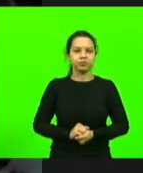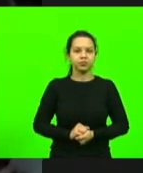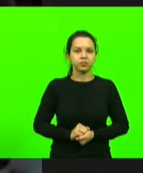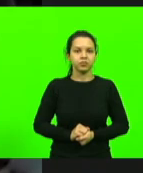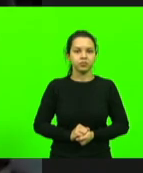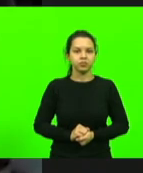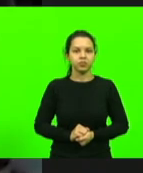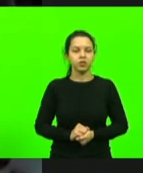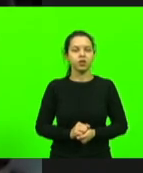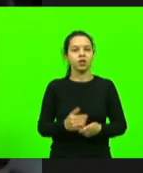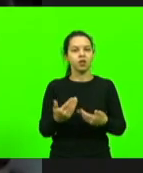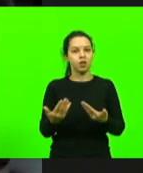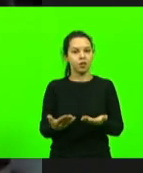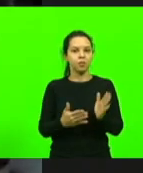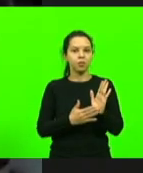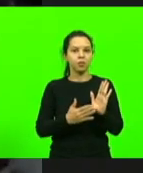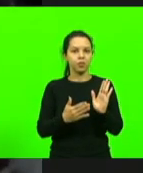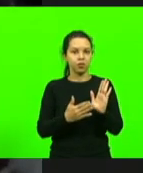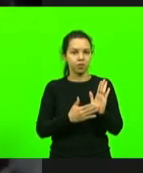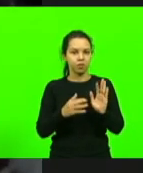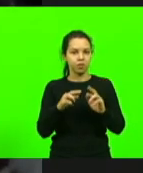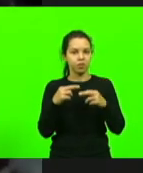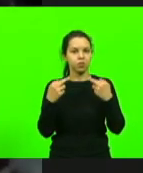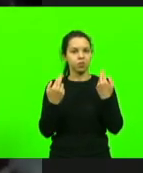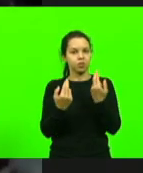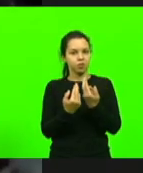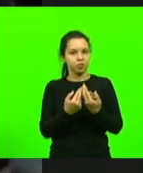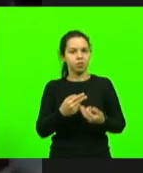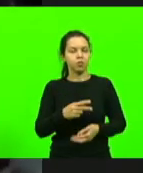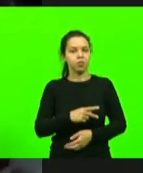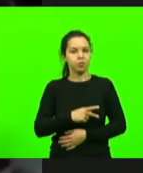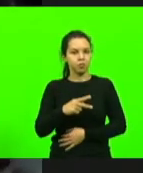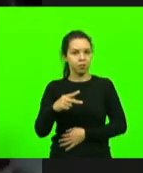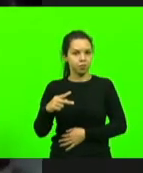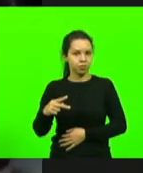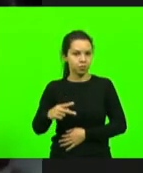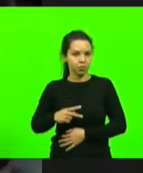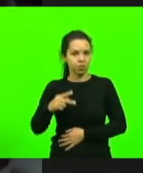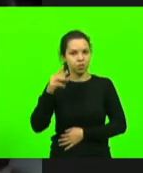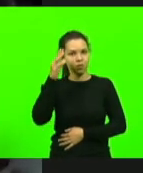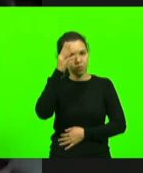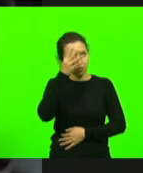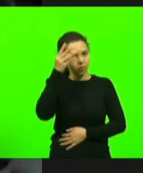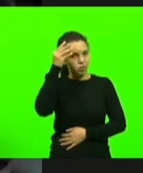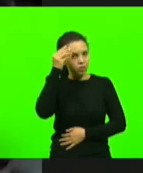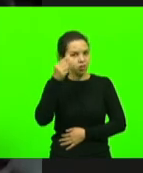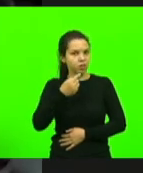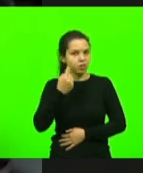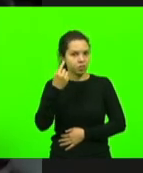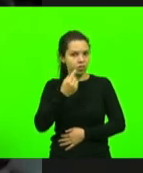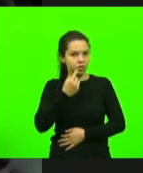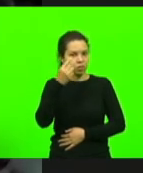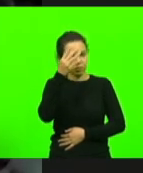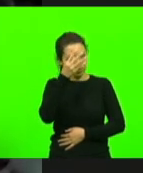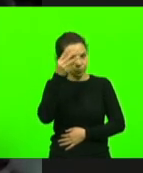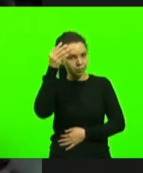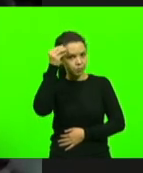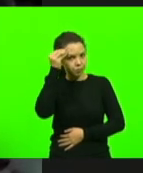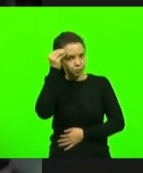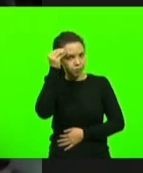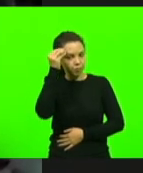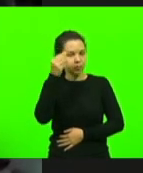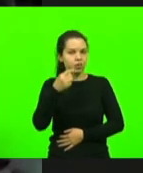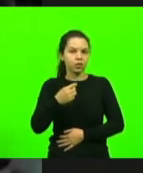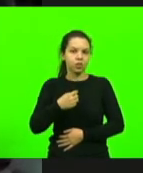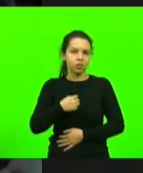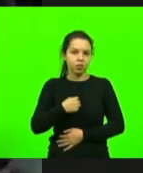forma que a proponente parece audiência pública é a Luciana carminatti deputada Luciane carminatti eu